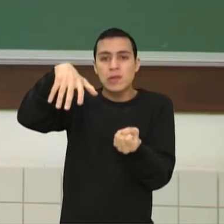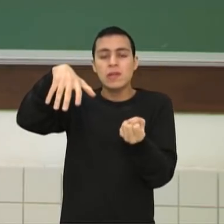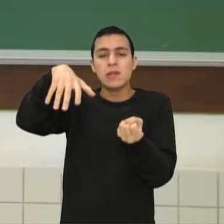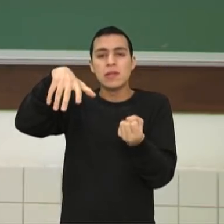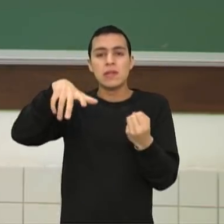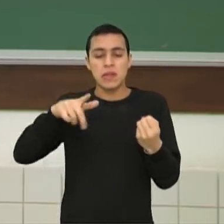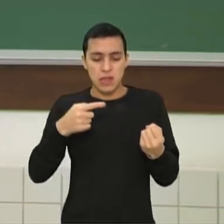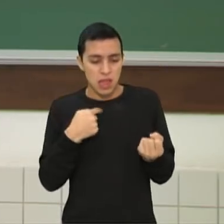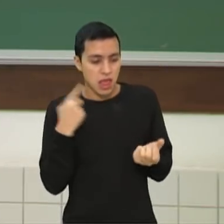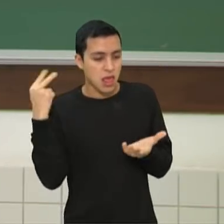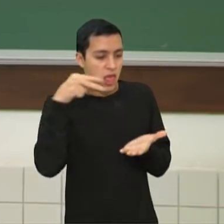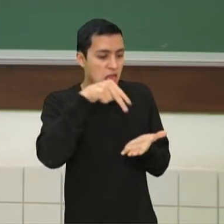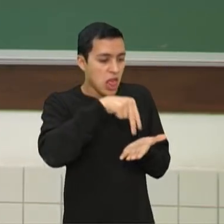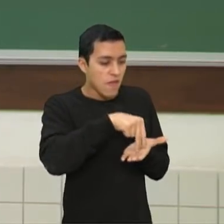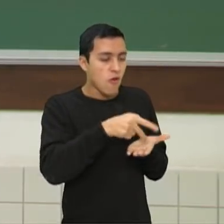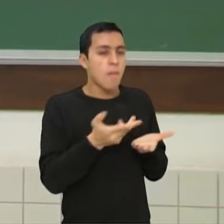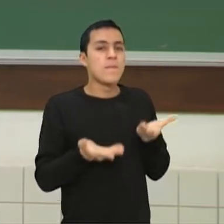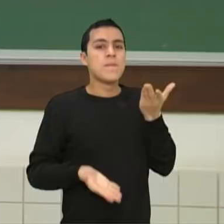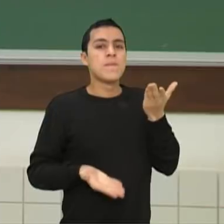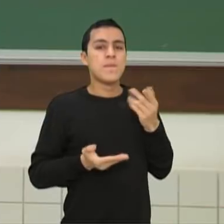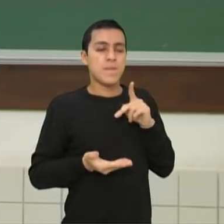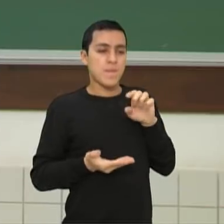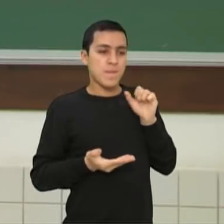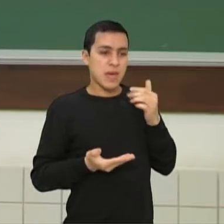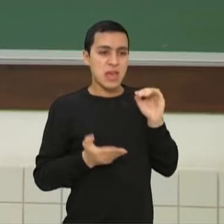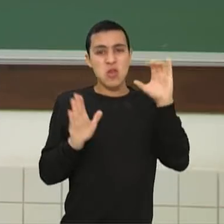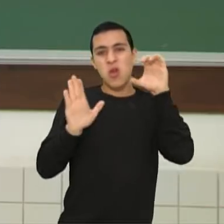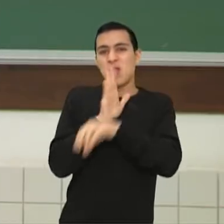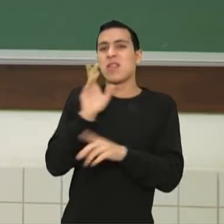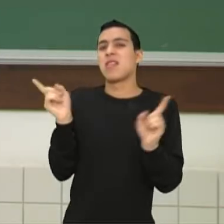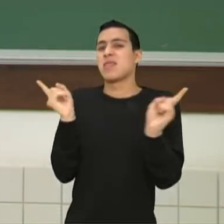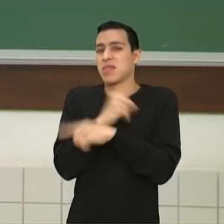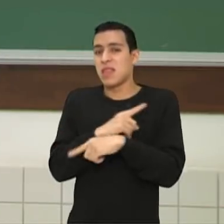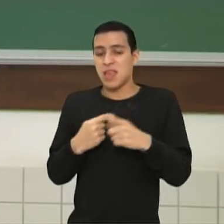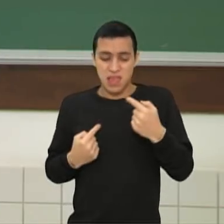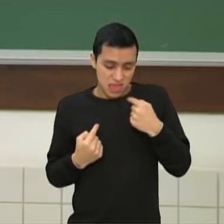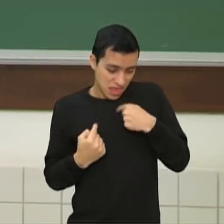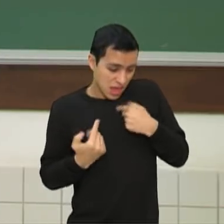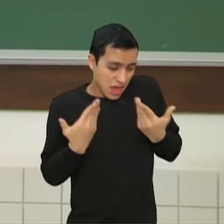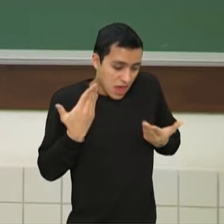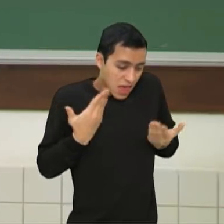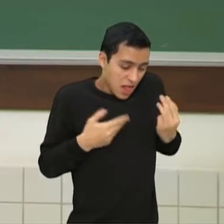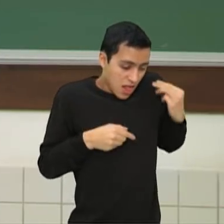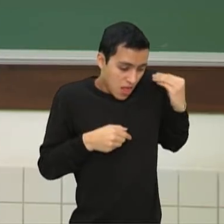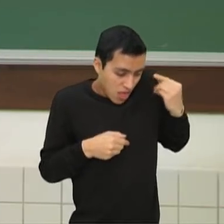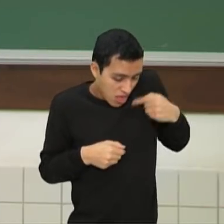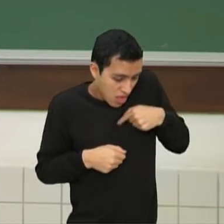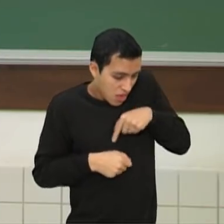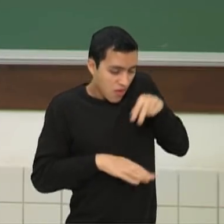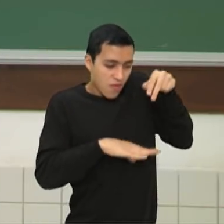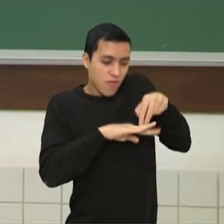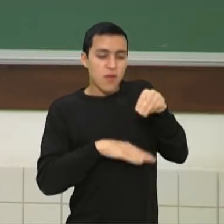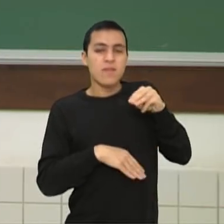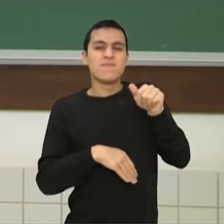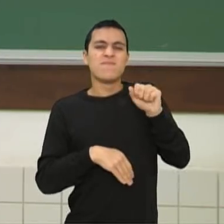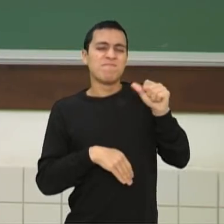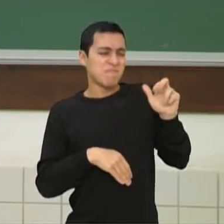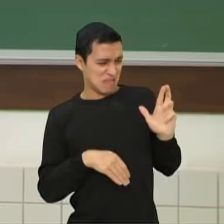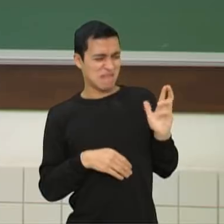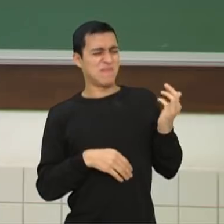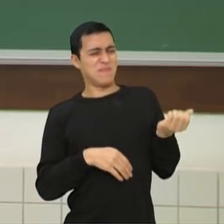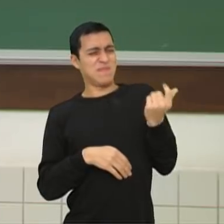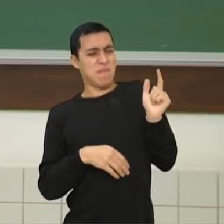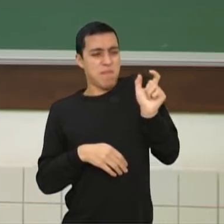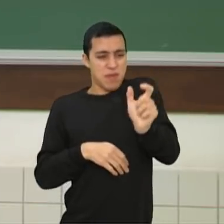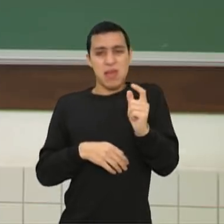eu vou me pesar na balança, a gente está usando o conceito errado. Eu vou me massar na balança. Mas é esquisito falar isso,